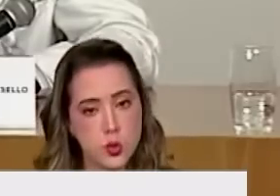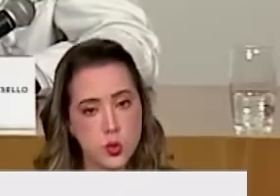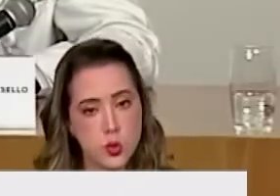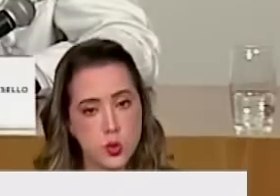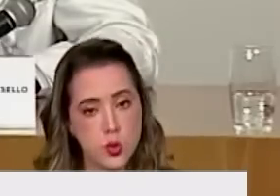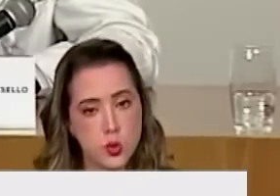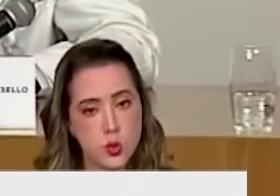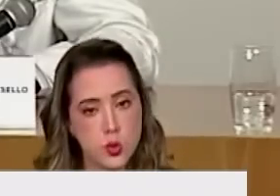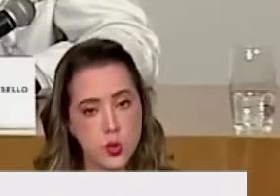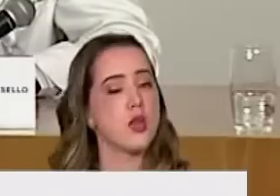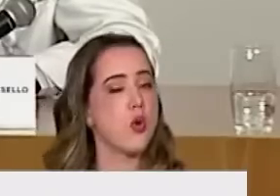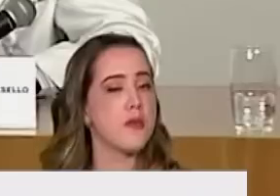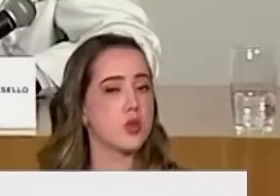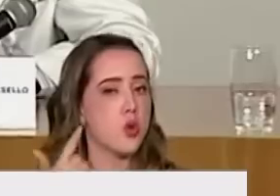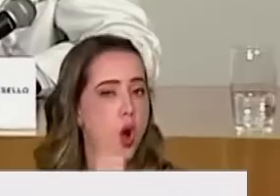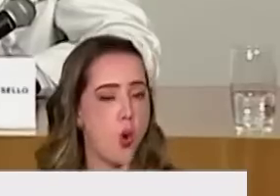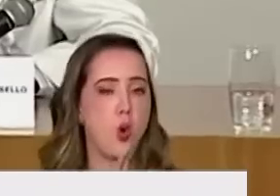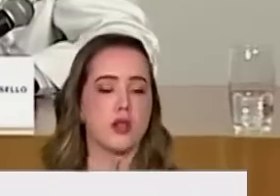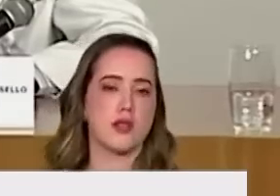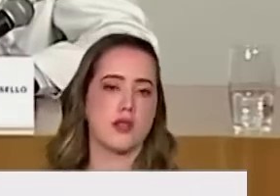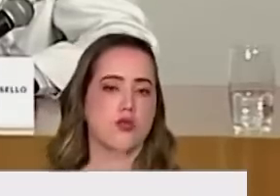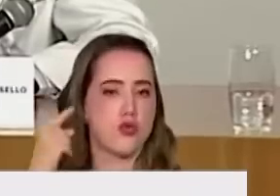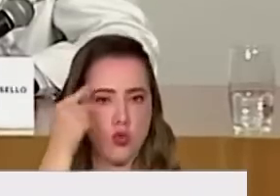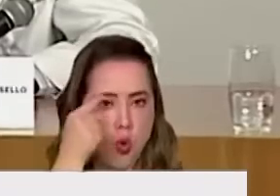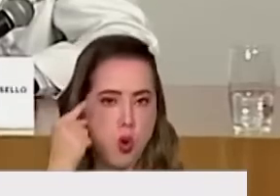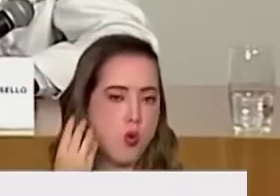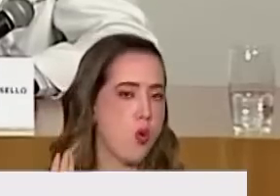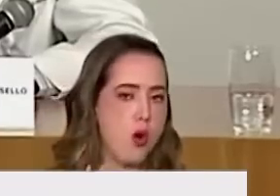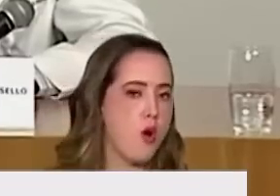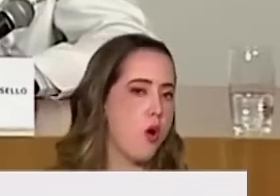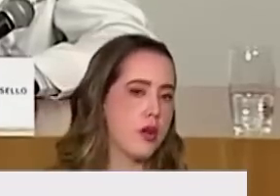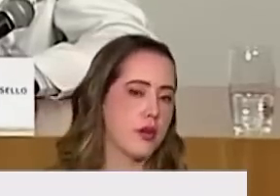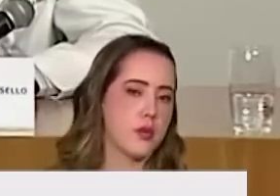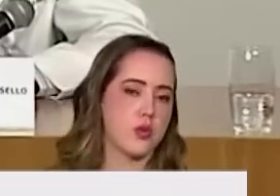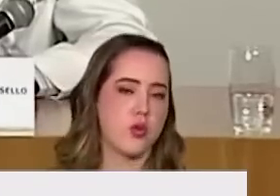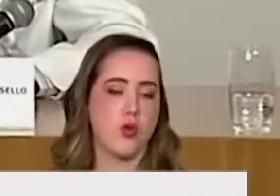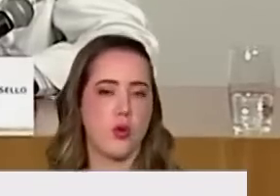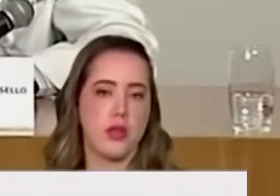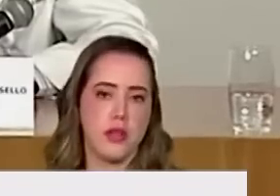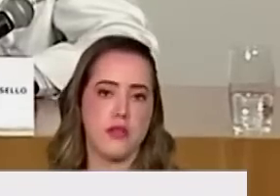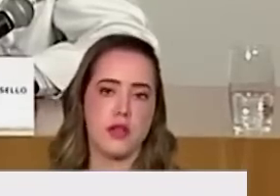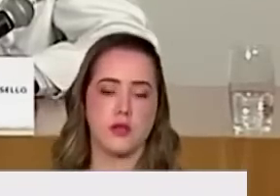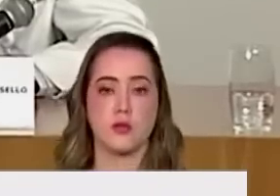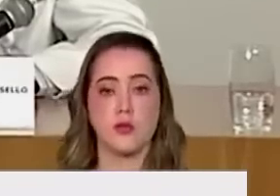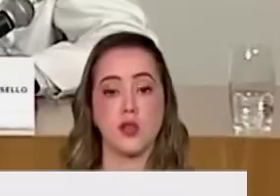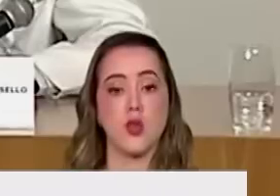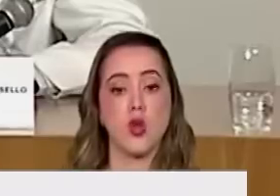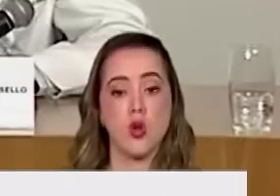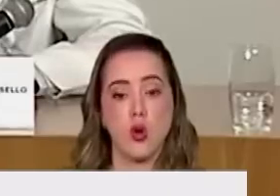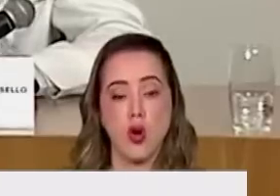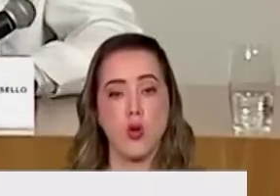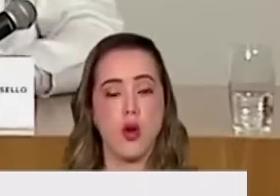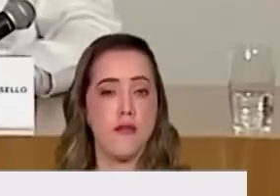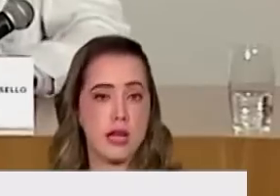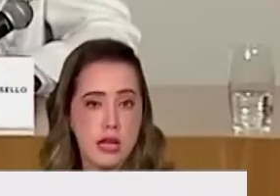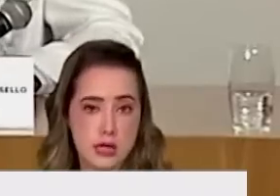a cirurgia oftalmológica. E também, qual é o critério para a previsão de alta